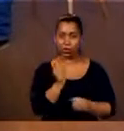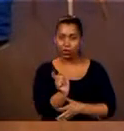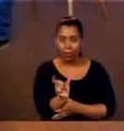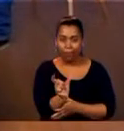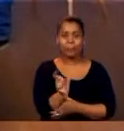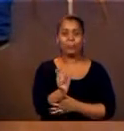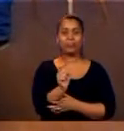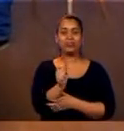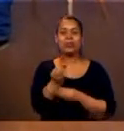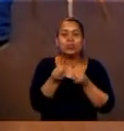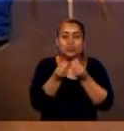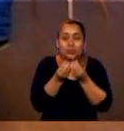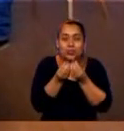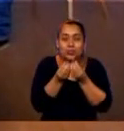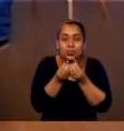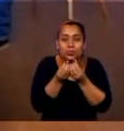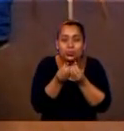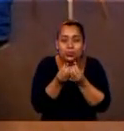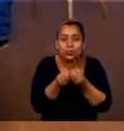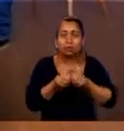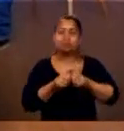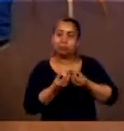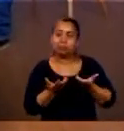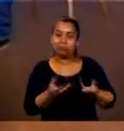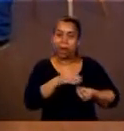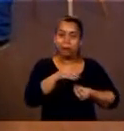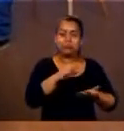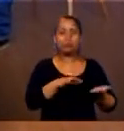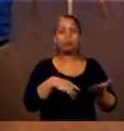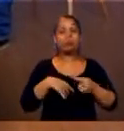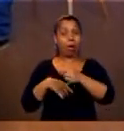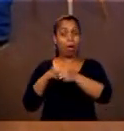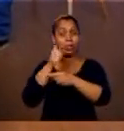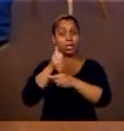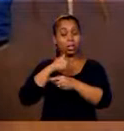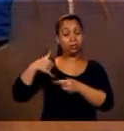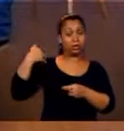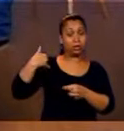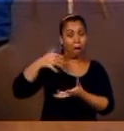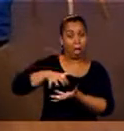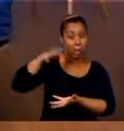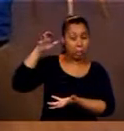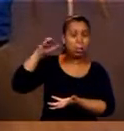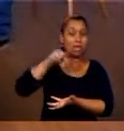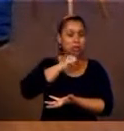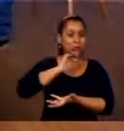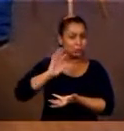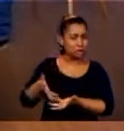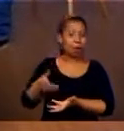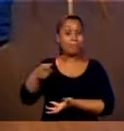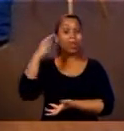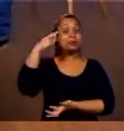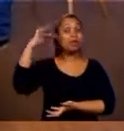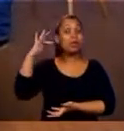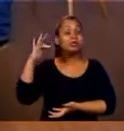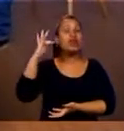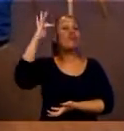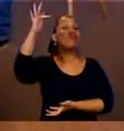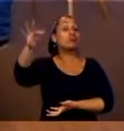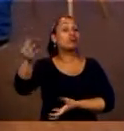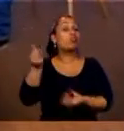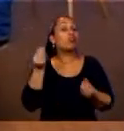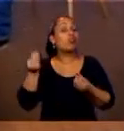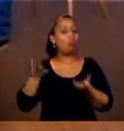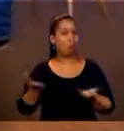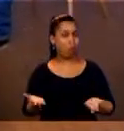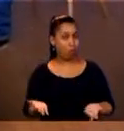uma pessoa que, vamos dizer assim, tem poucos anos ainda de vida, né? Mas está pensando no futuro,